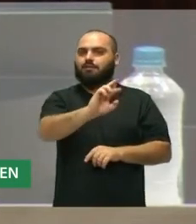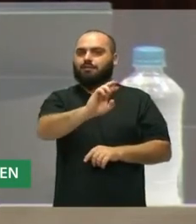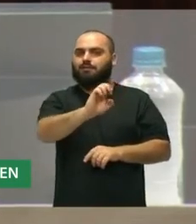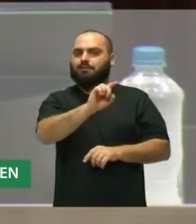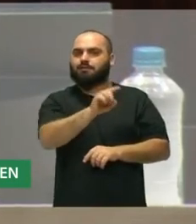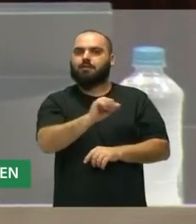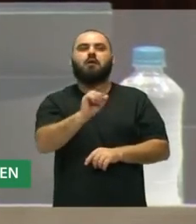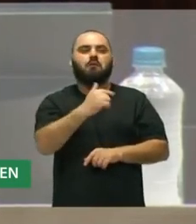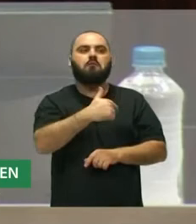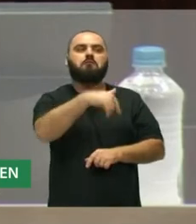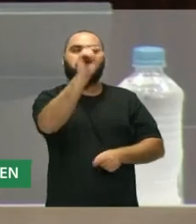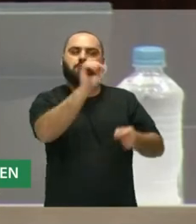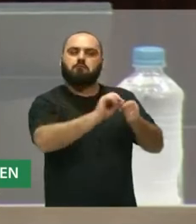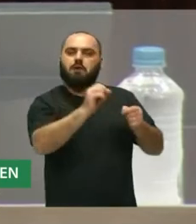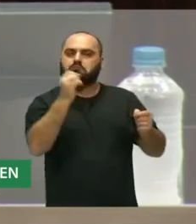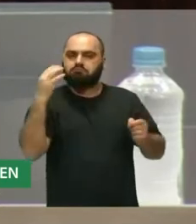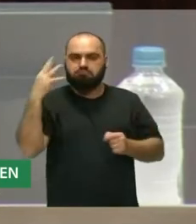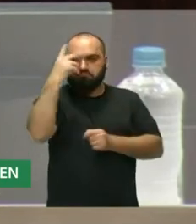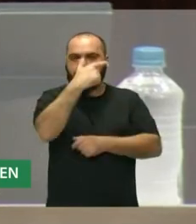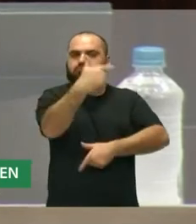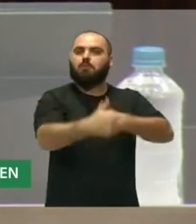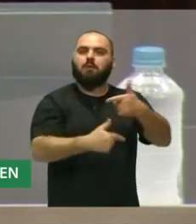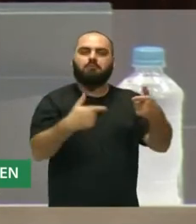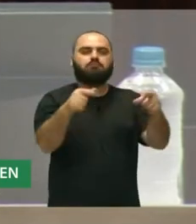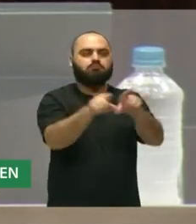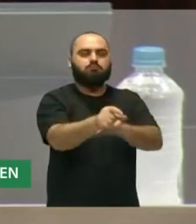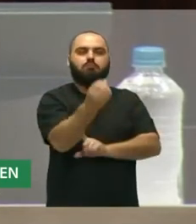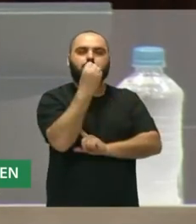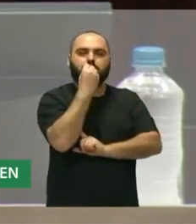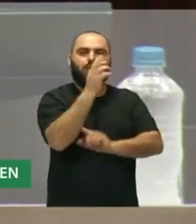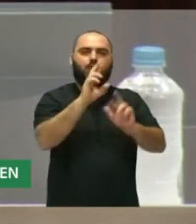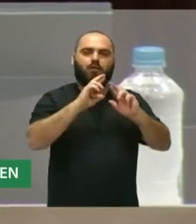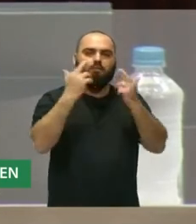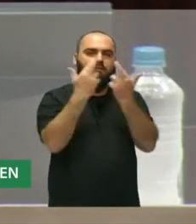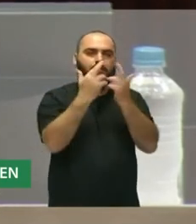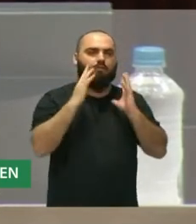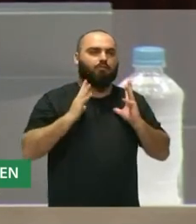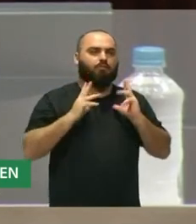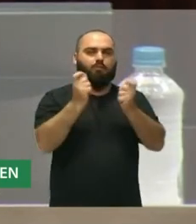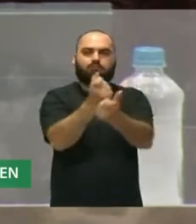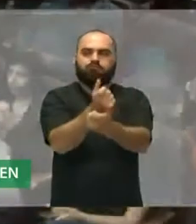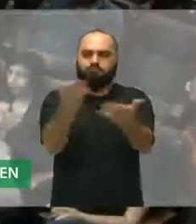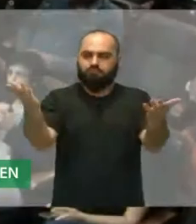também. Então, desejo uma boa audiência a todos.